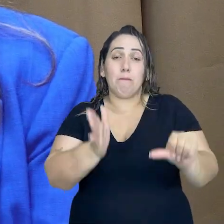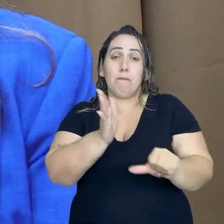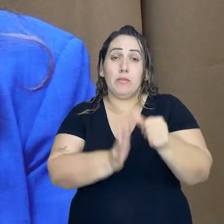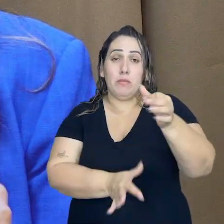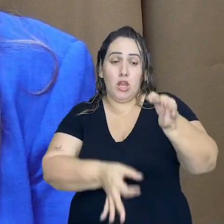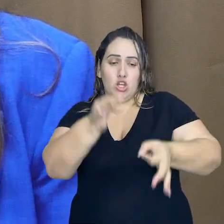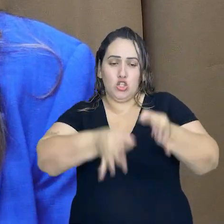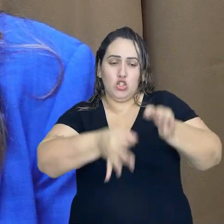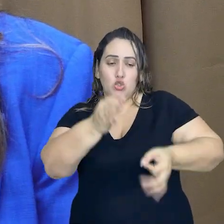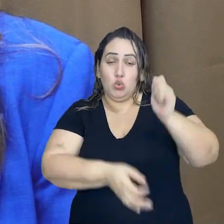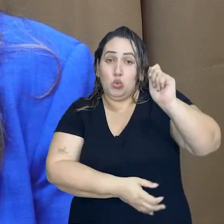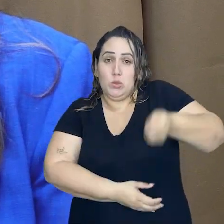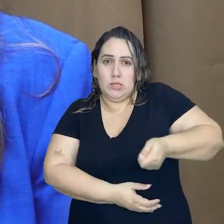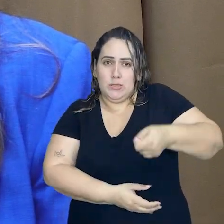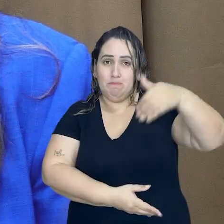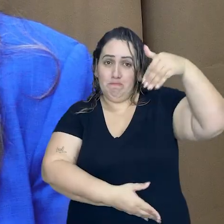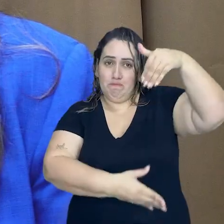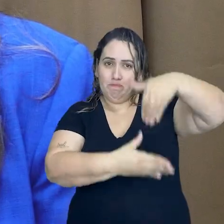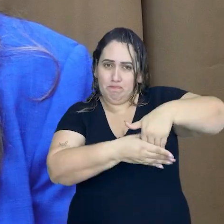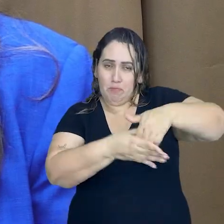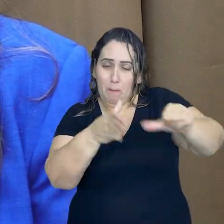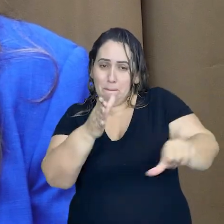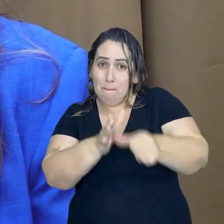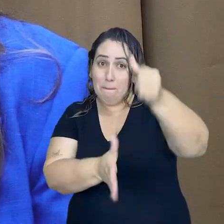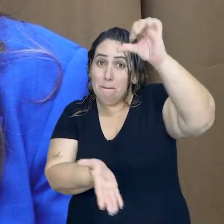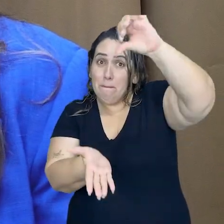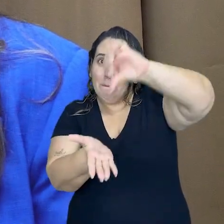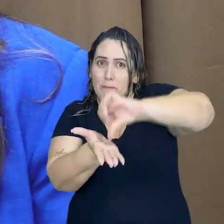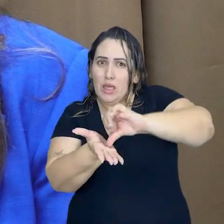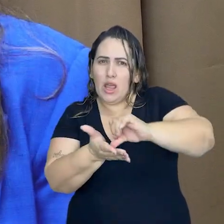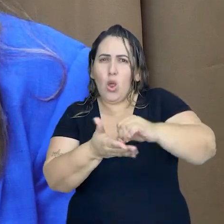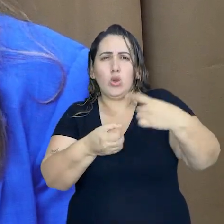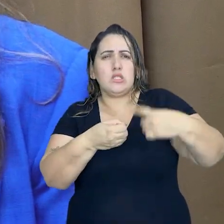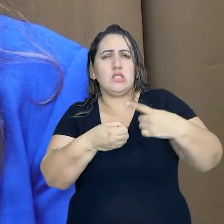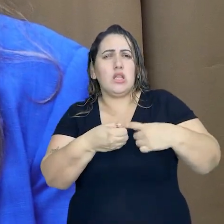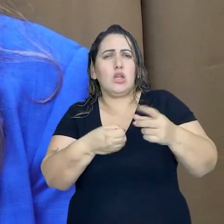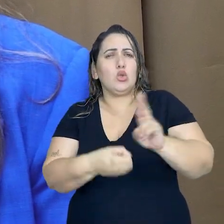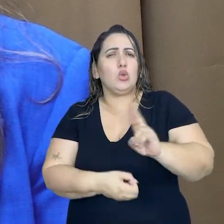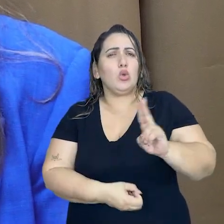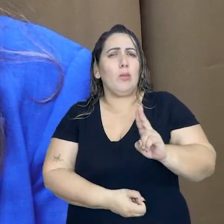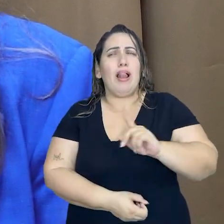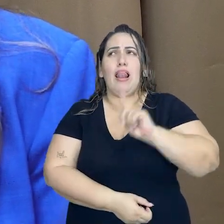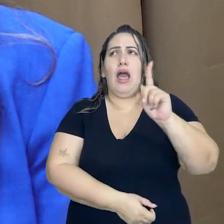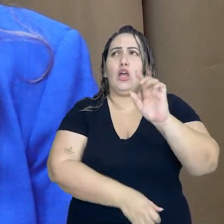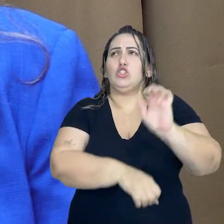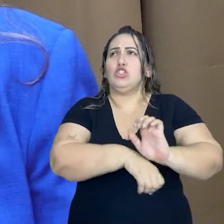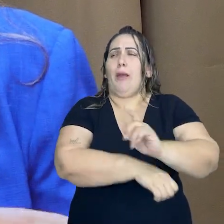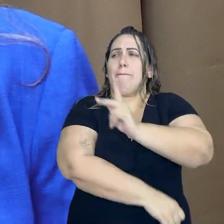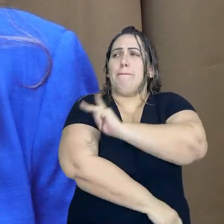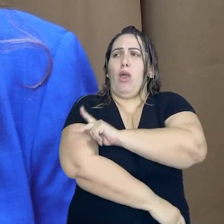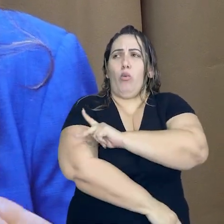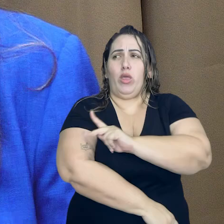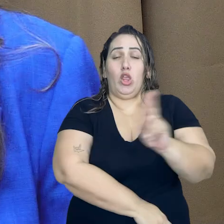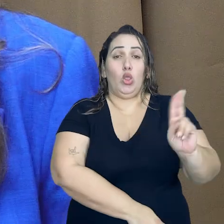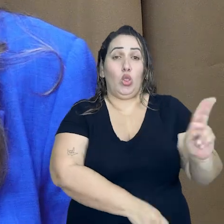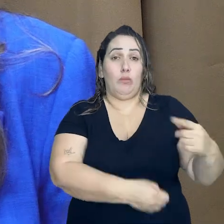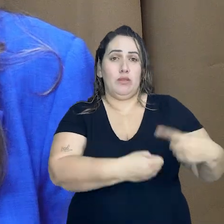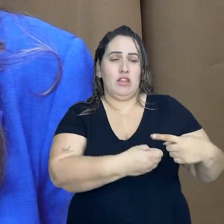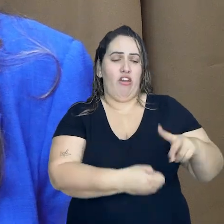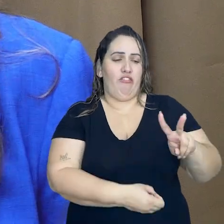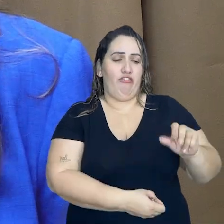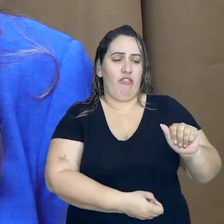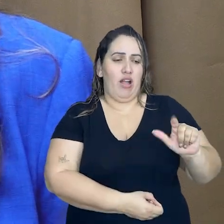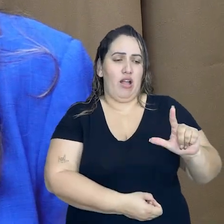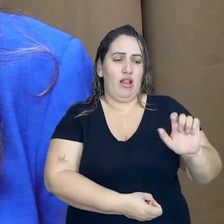instância, numa cidade chamada, um município pequeno do Piauí chamado Valença, tá certo? Foi o primeiro